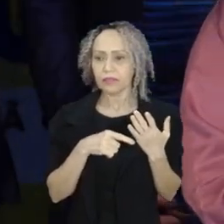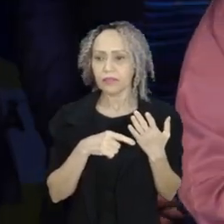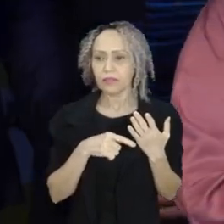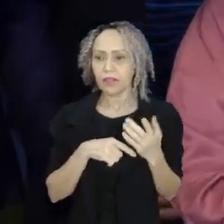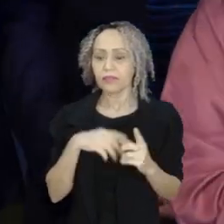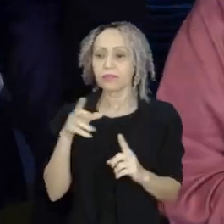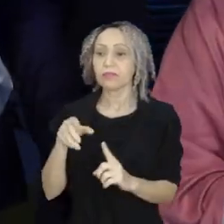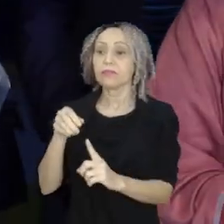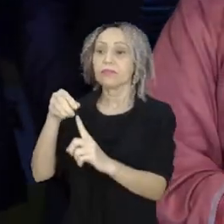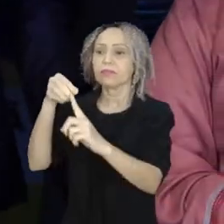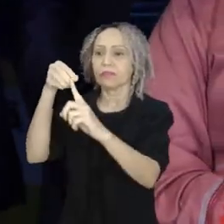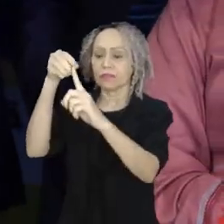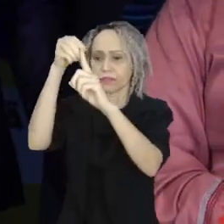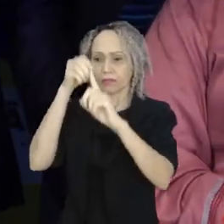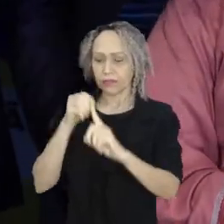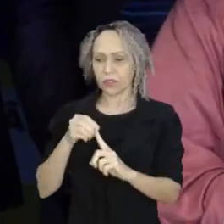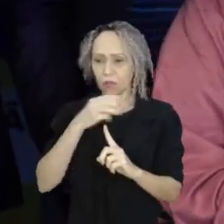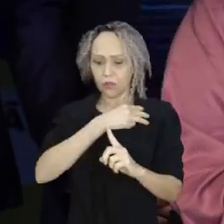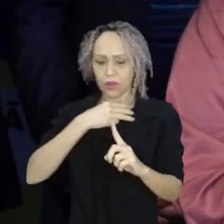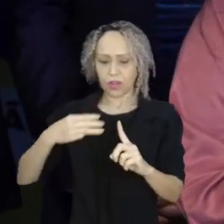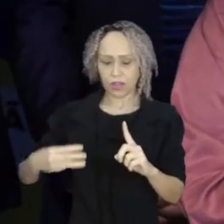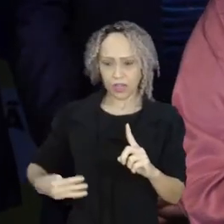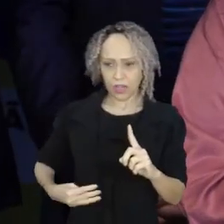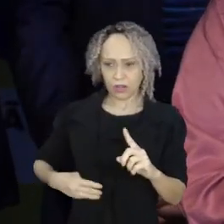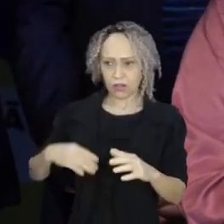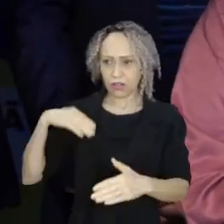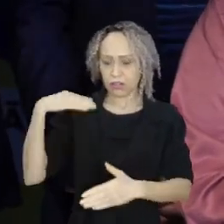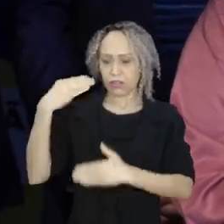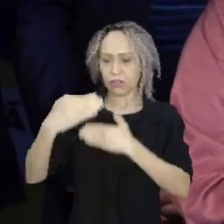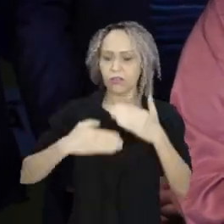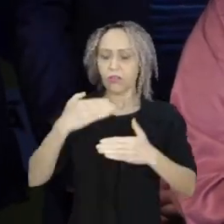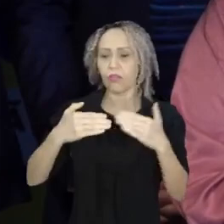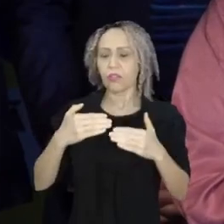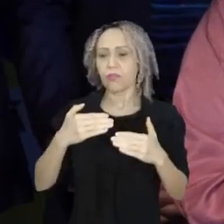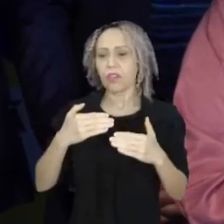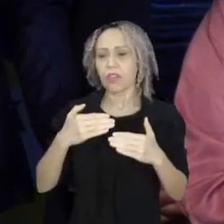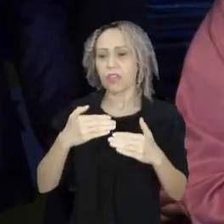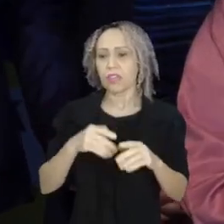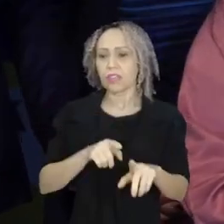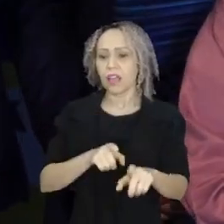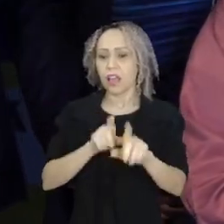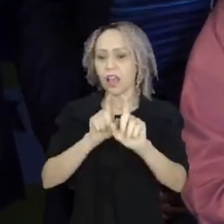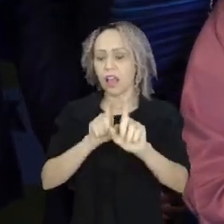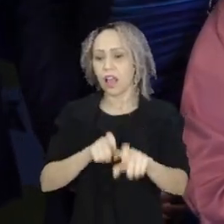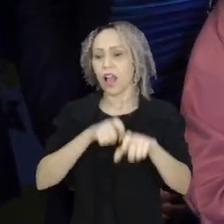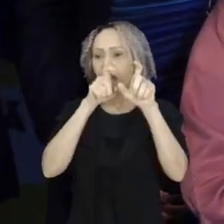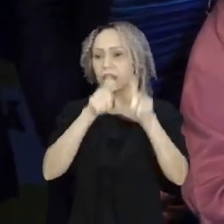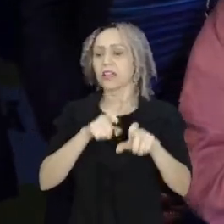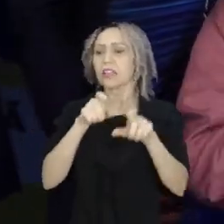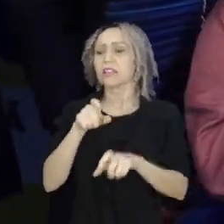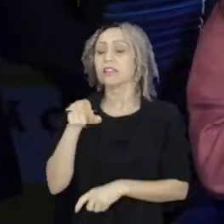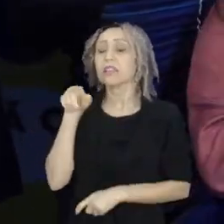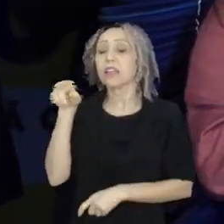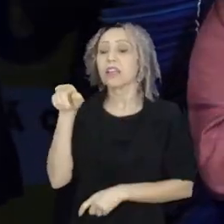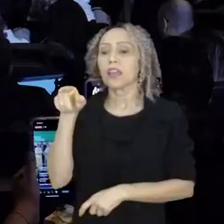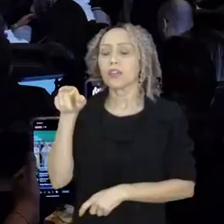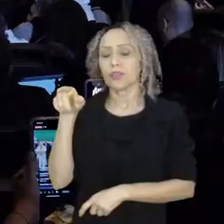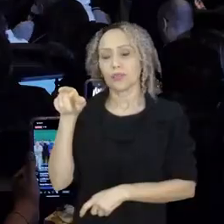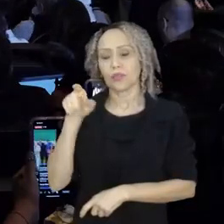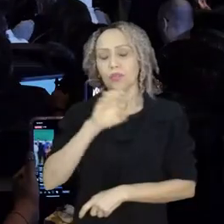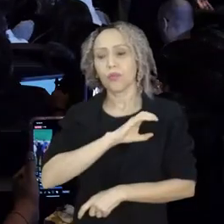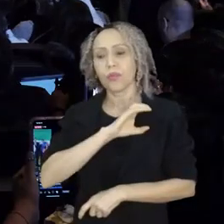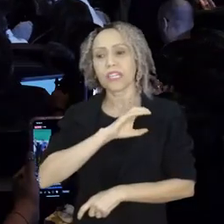Ministério do Desenvolvimento Agrário, o companheiro deputado federal por São Paulo, Paulo Teixeira.